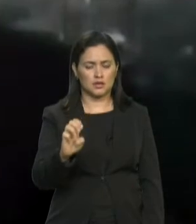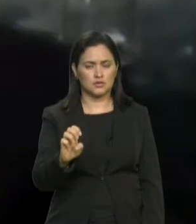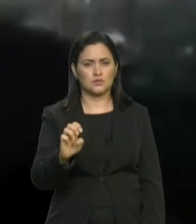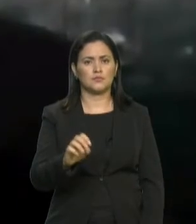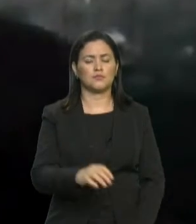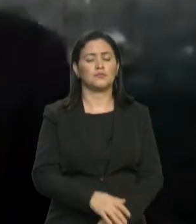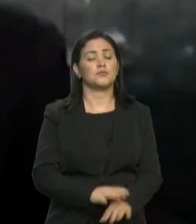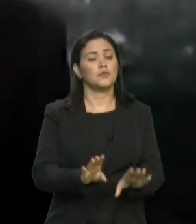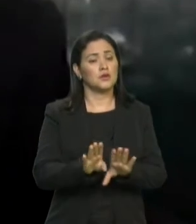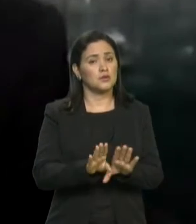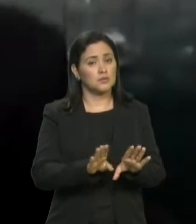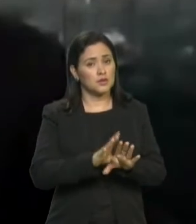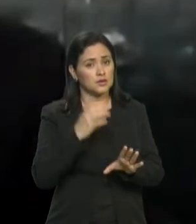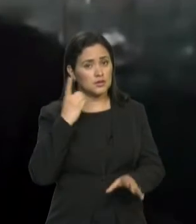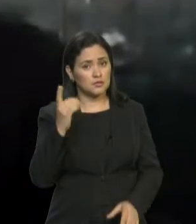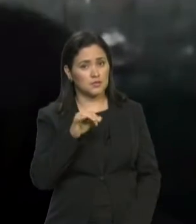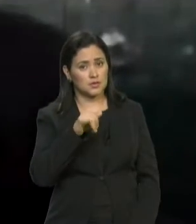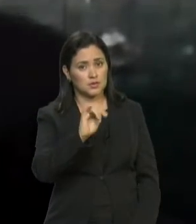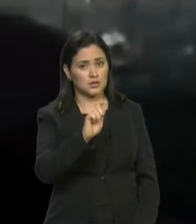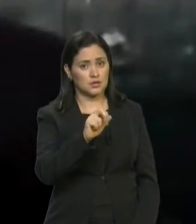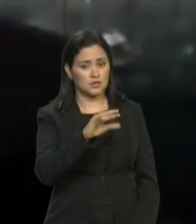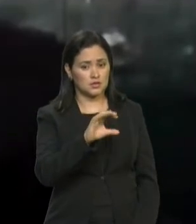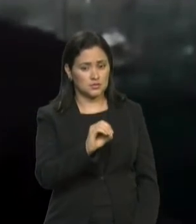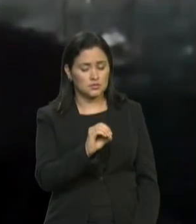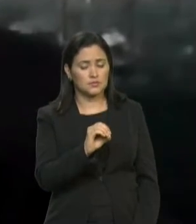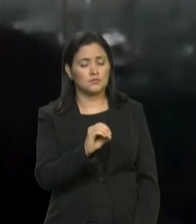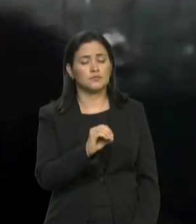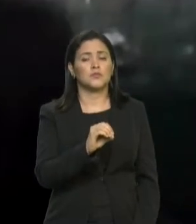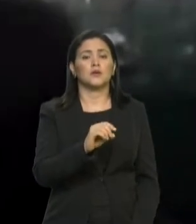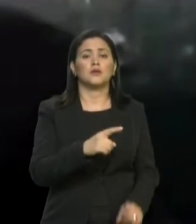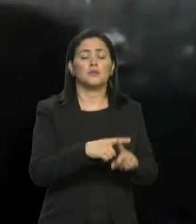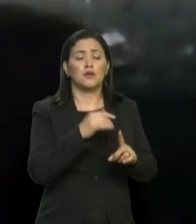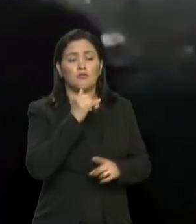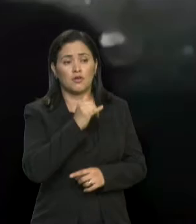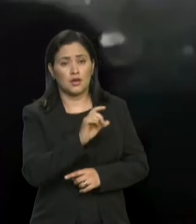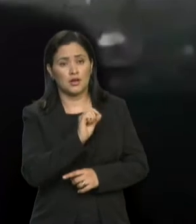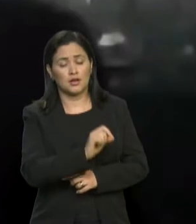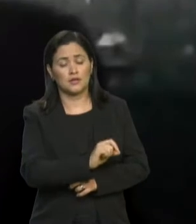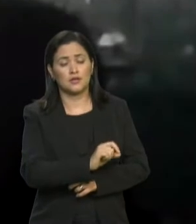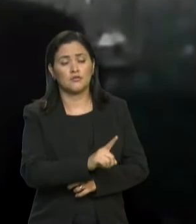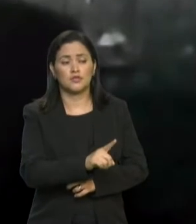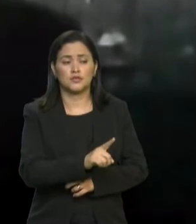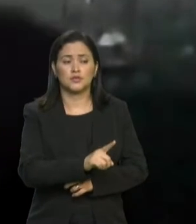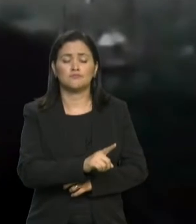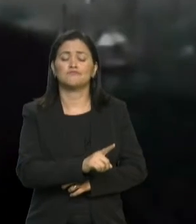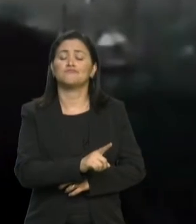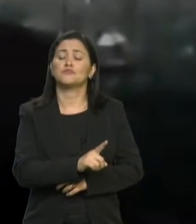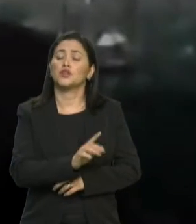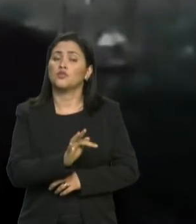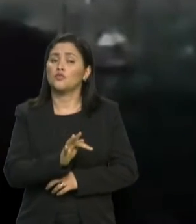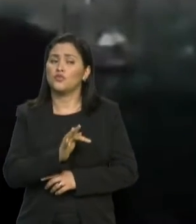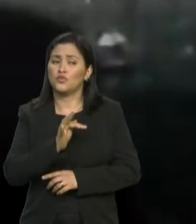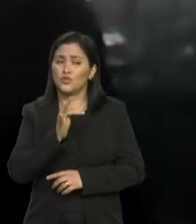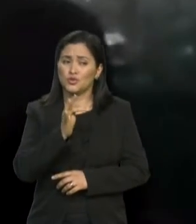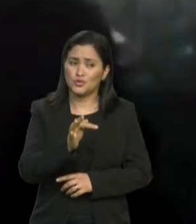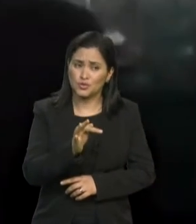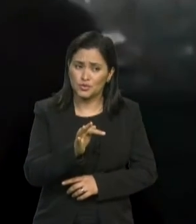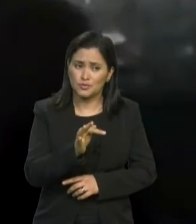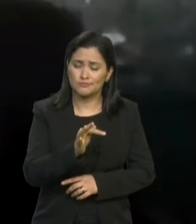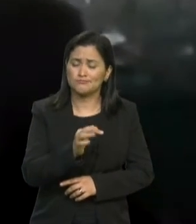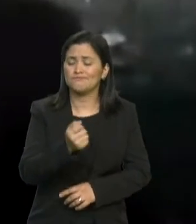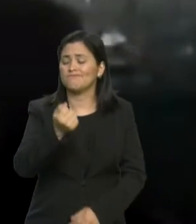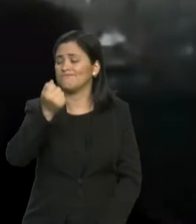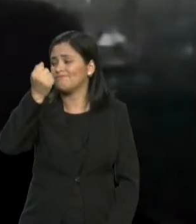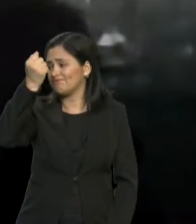infelizmente, ele irá se decepcionar, porque eu já estive na base do governador Flavidino, eu conheço